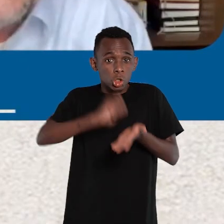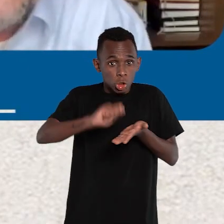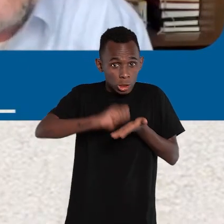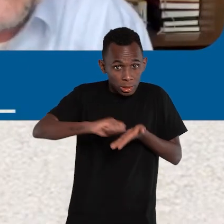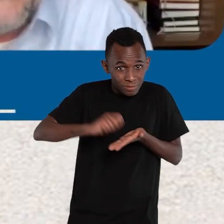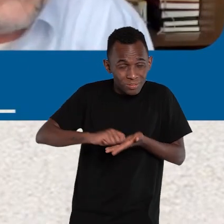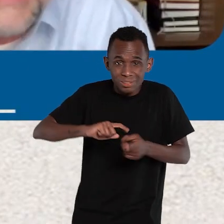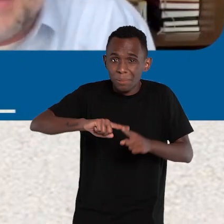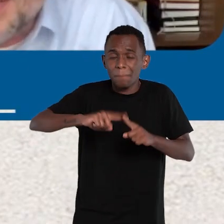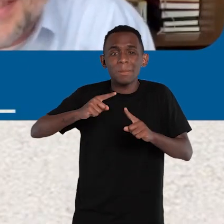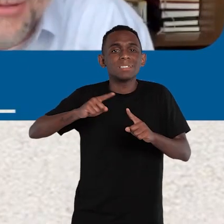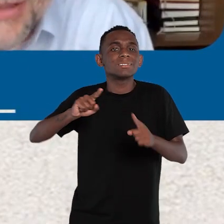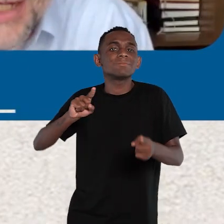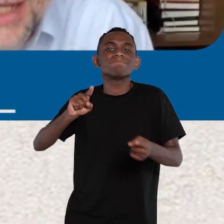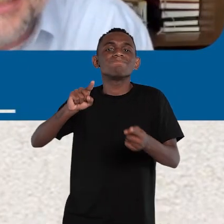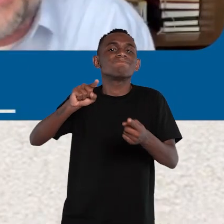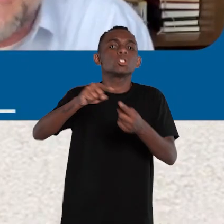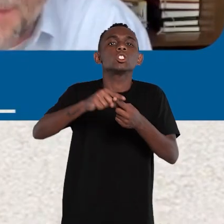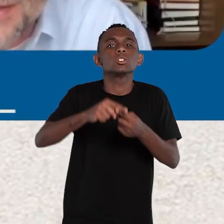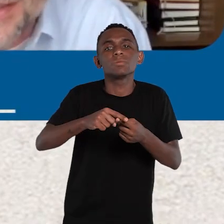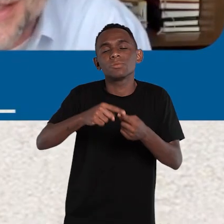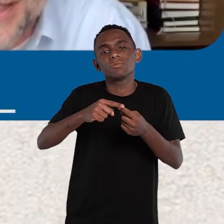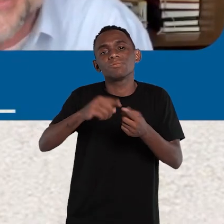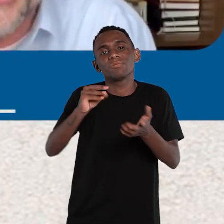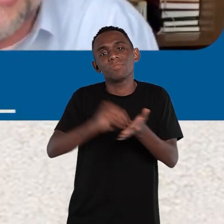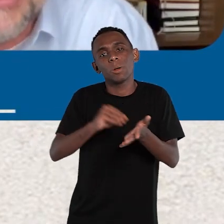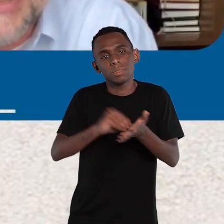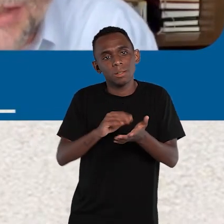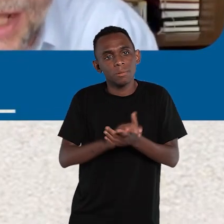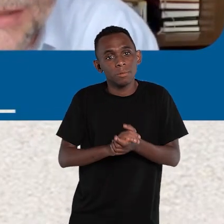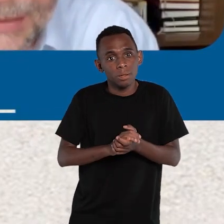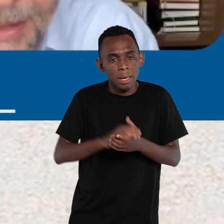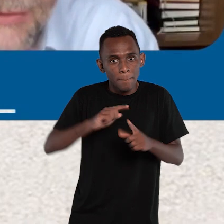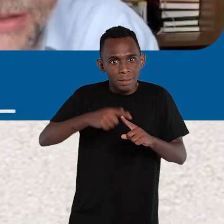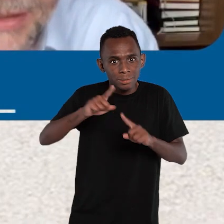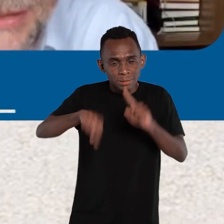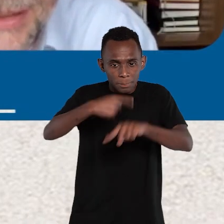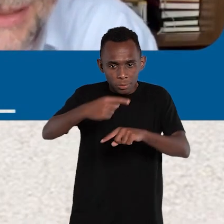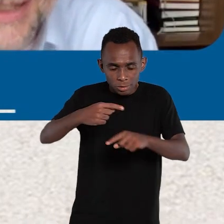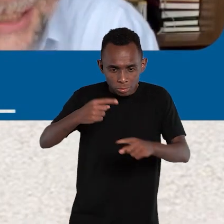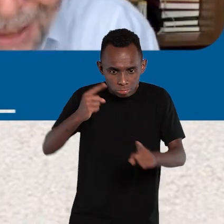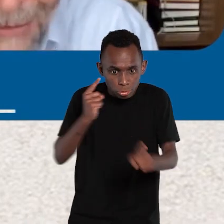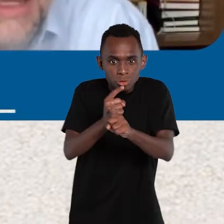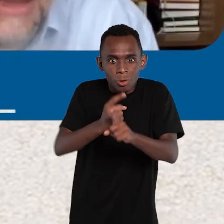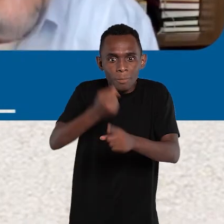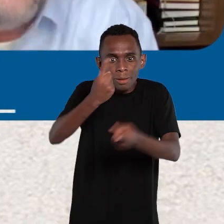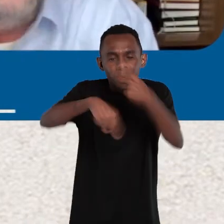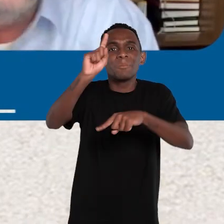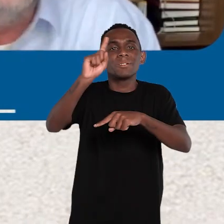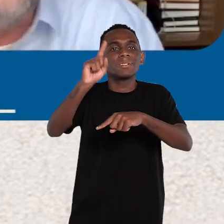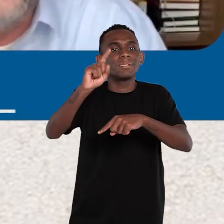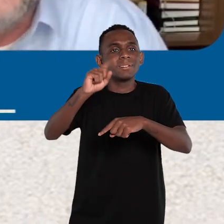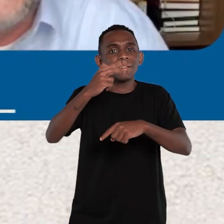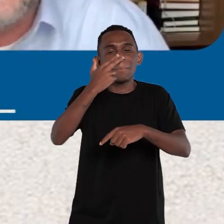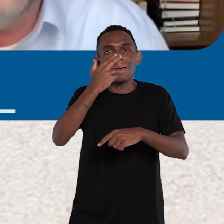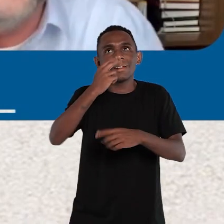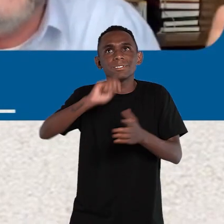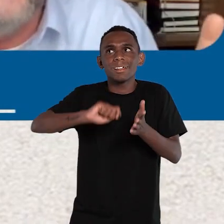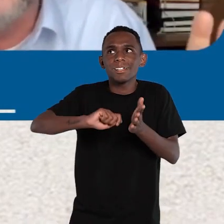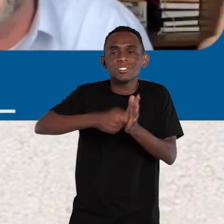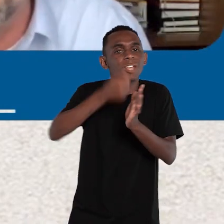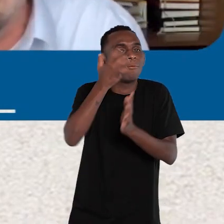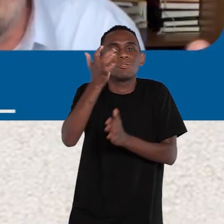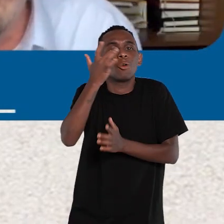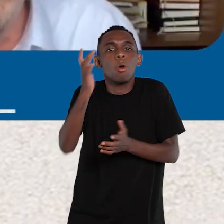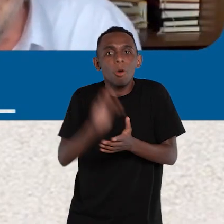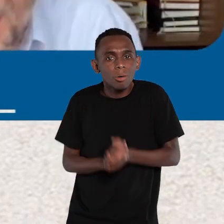eu estava escrevendo esse conto sem saber direito onde ele ia, e de repente surge a virada na minha frente. É o famoso chave de